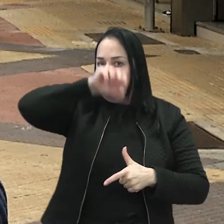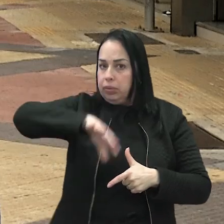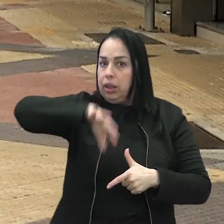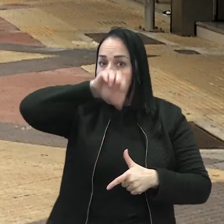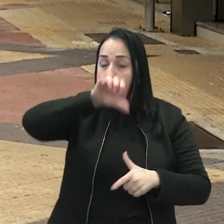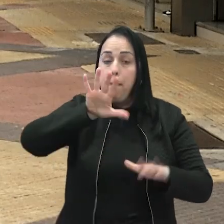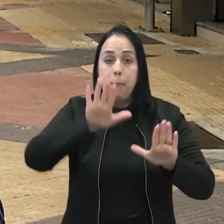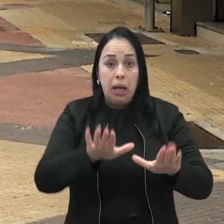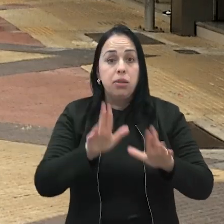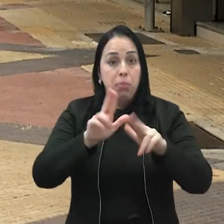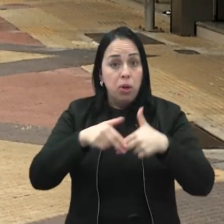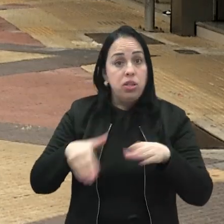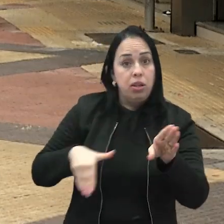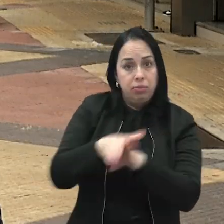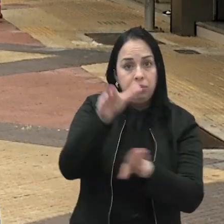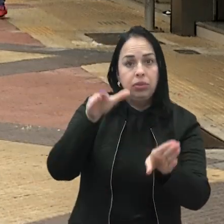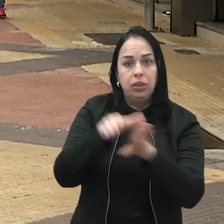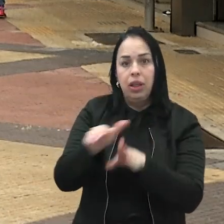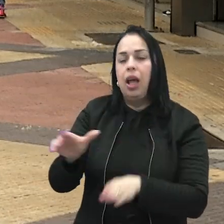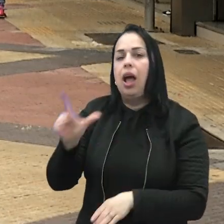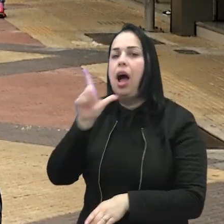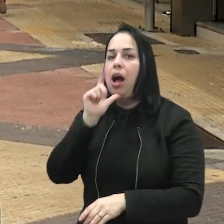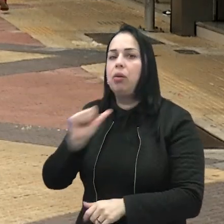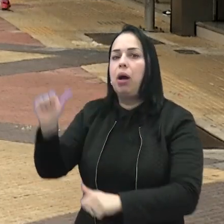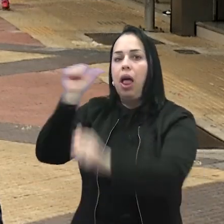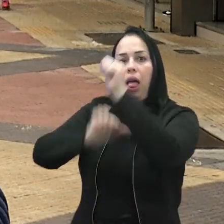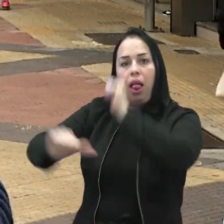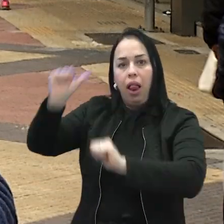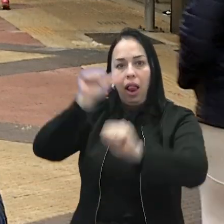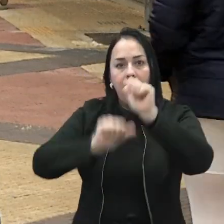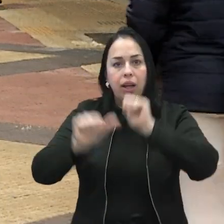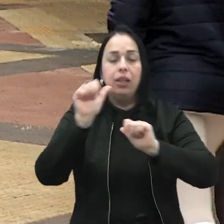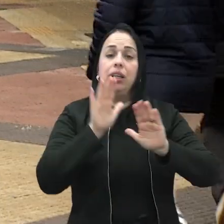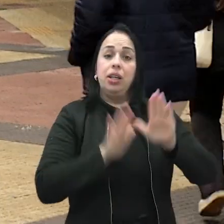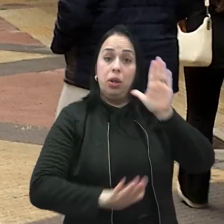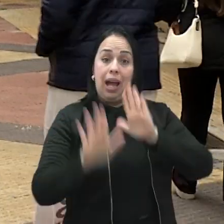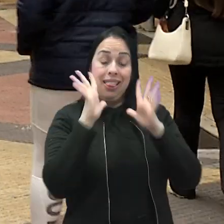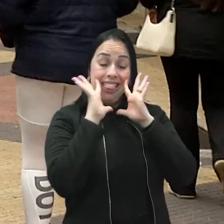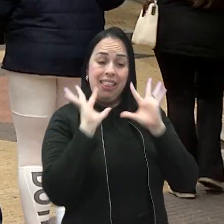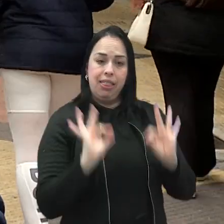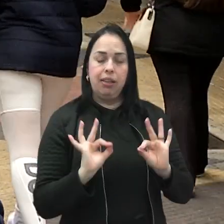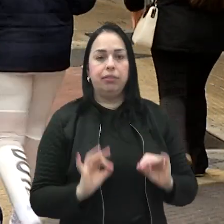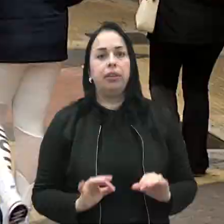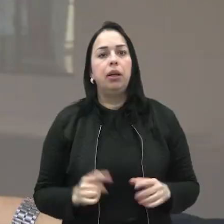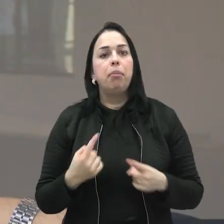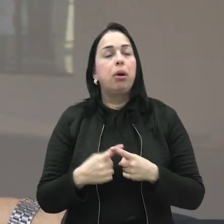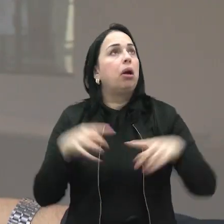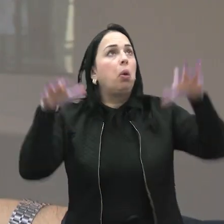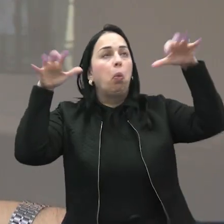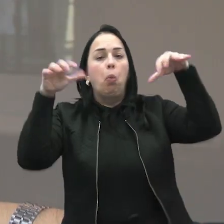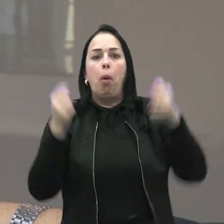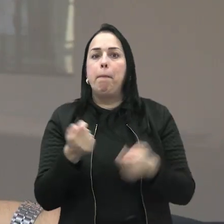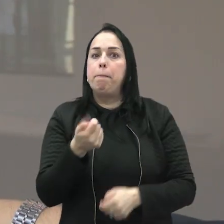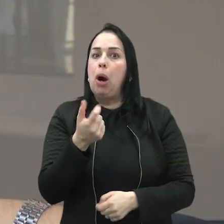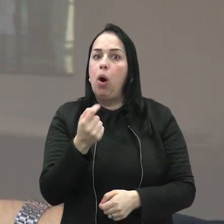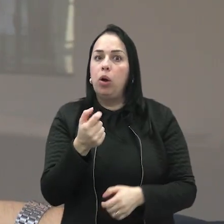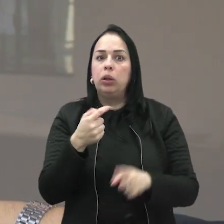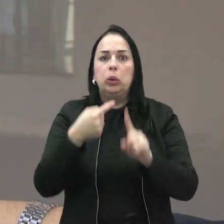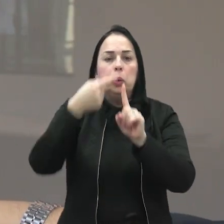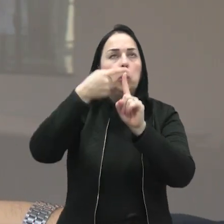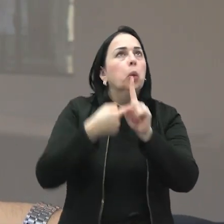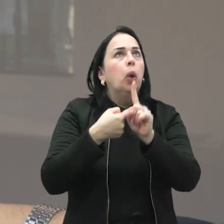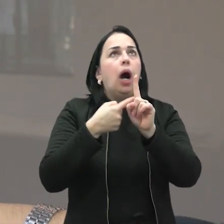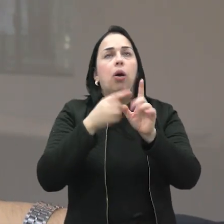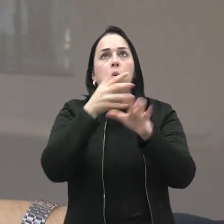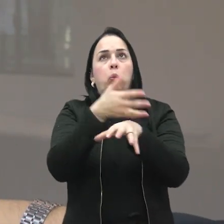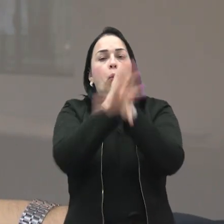O recomendado é a hidratação constante e cuidado com as variações térmicas ao longo do dia. Por ter menos chuva, a umidade